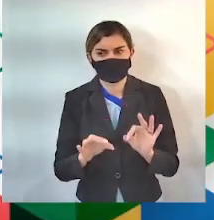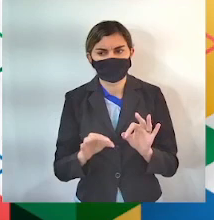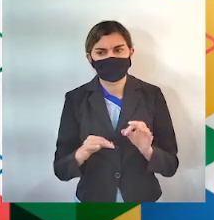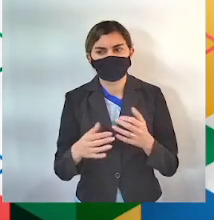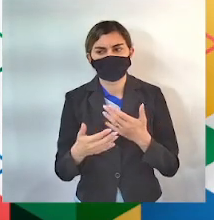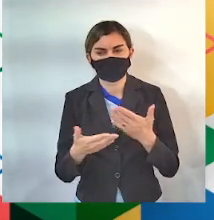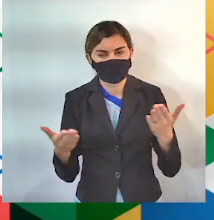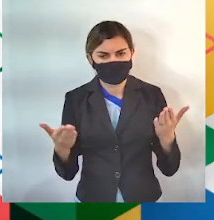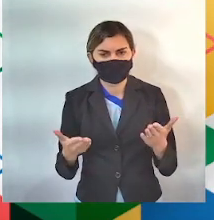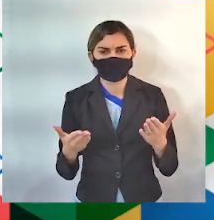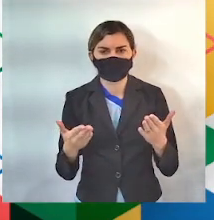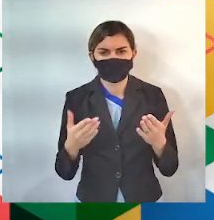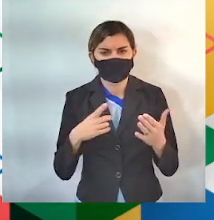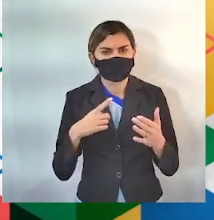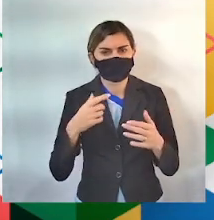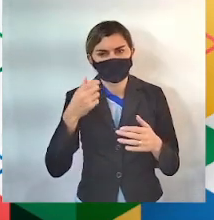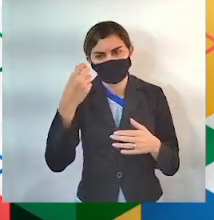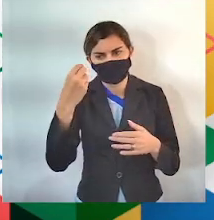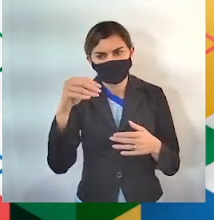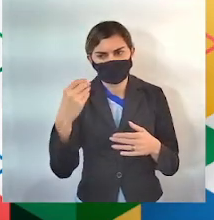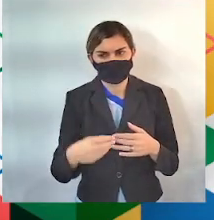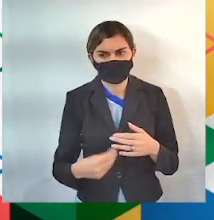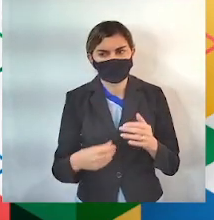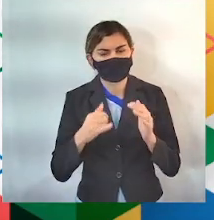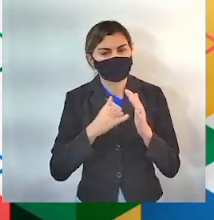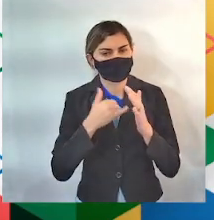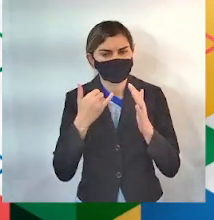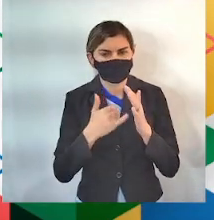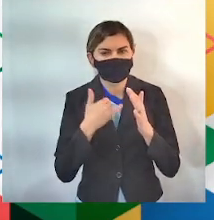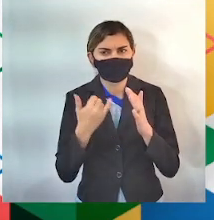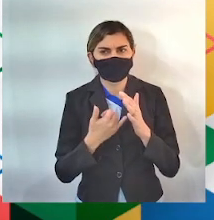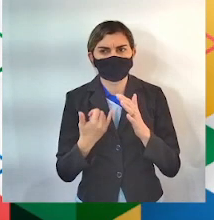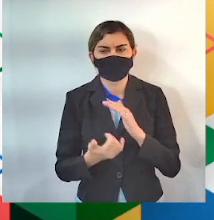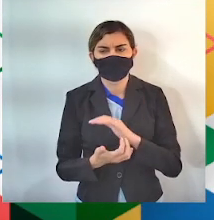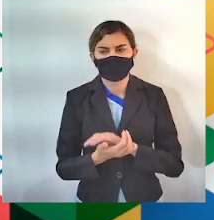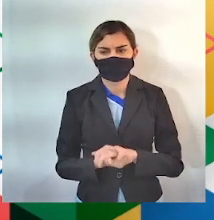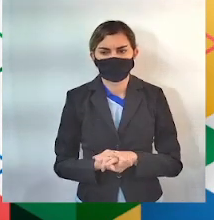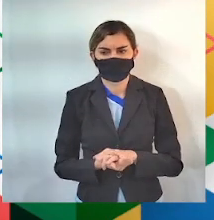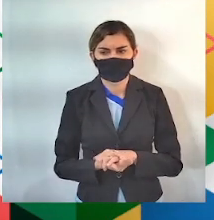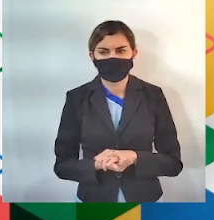Então, vá lá, dê seu like, se inscreva.